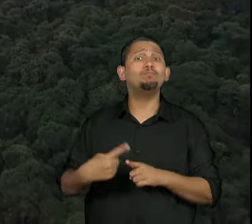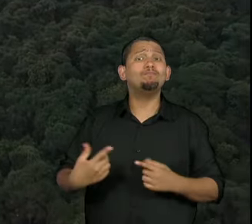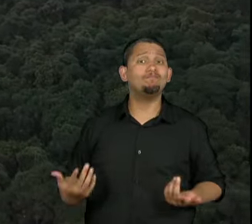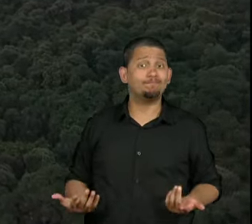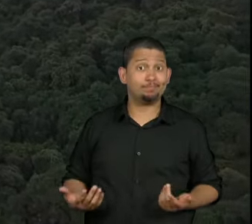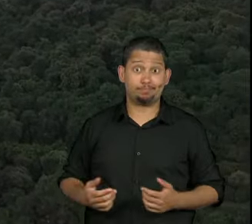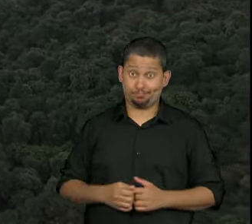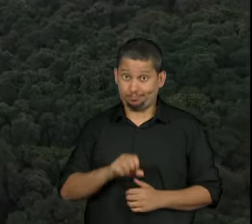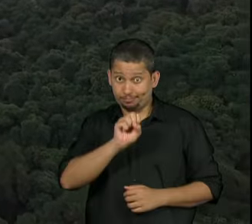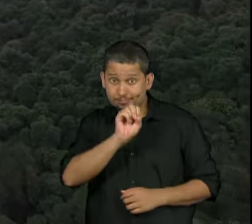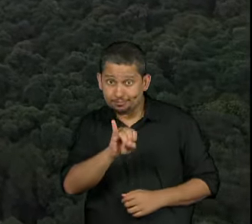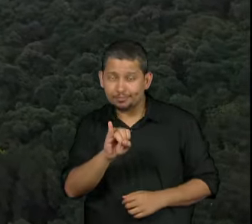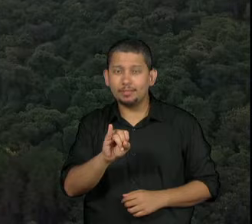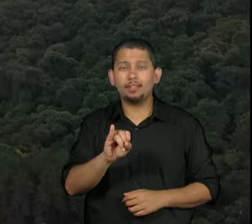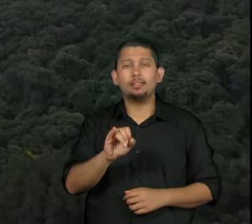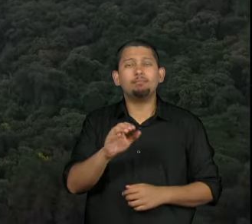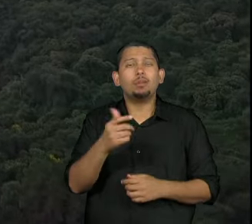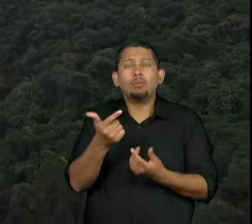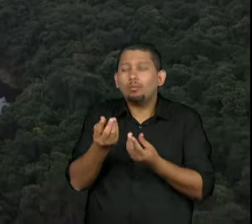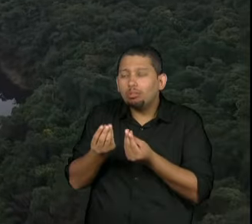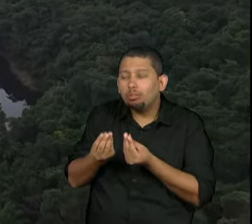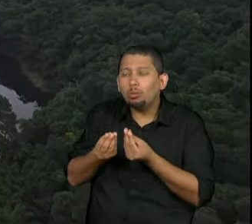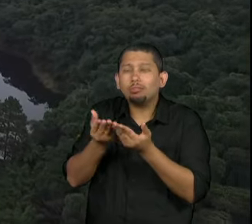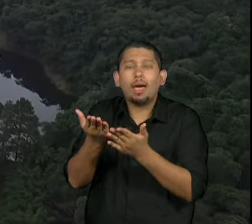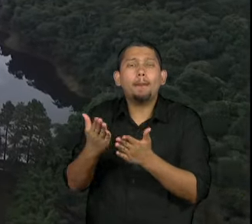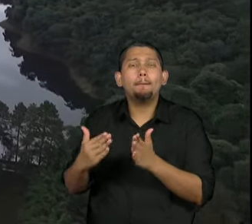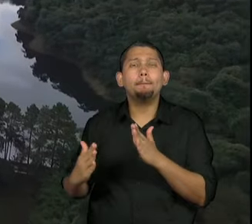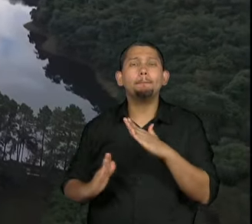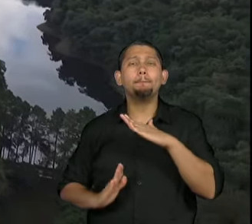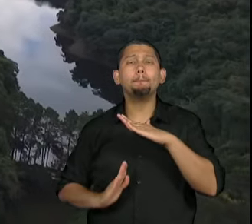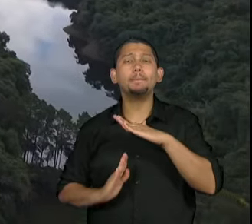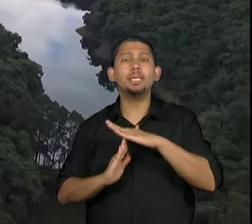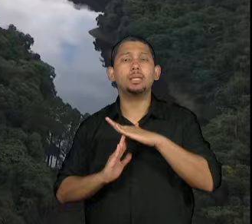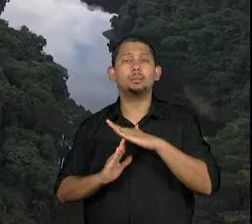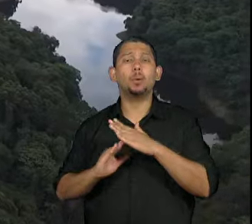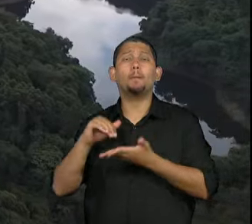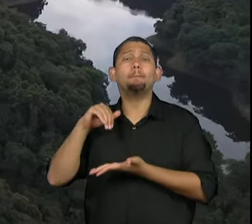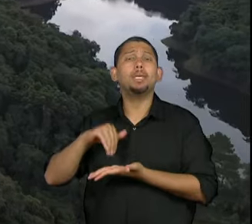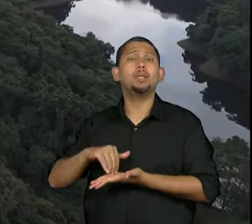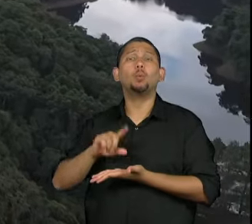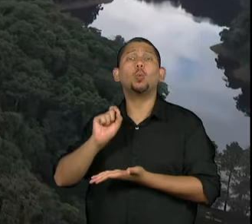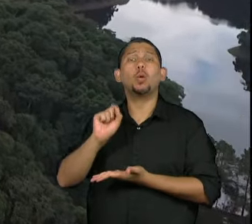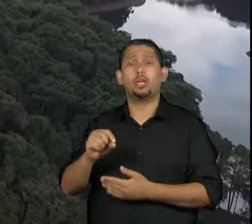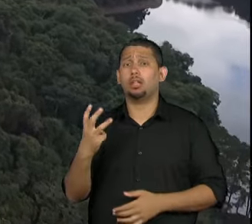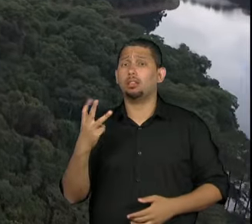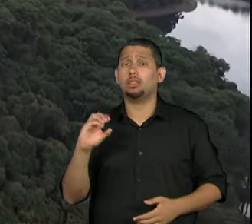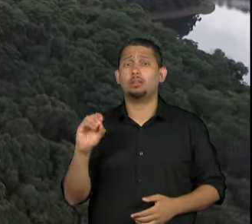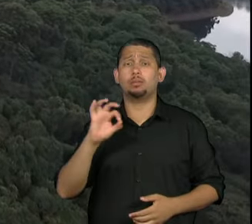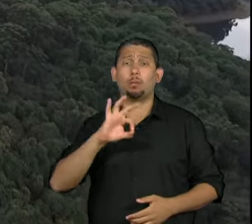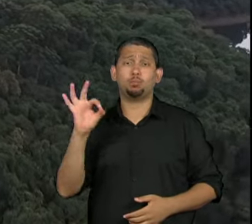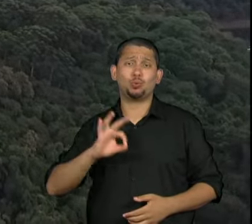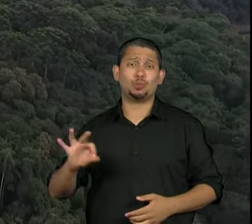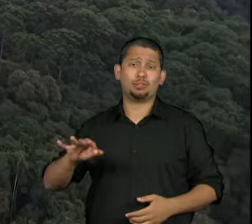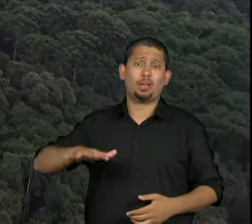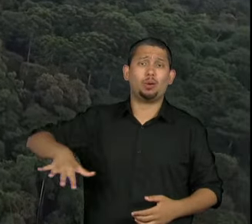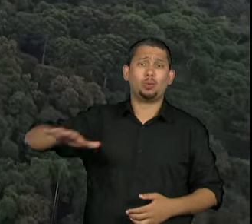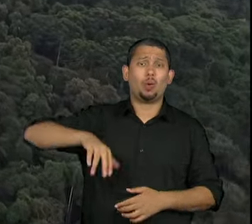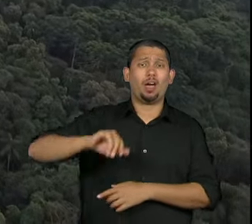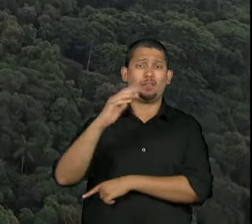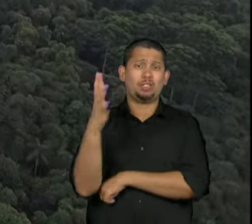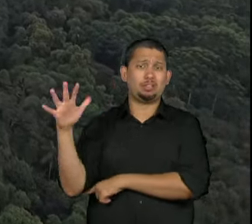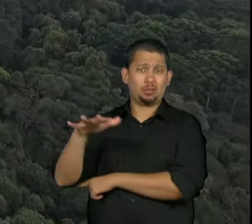não tivermos, no mínimo, não é, que é o grande objetivo, 30% de vegetação naquele